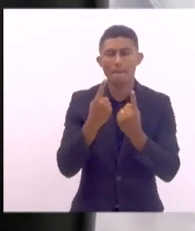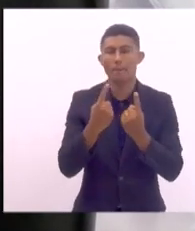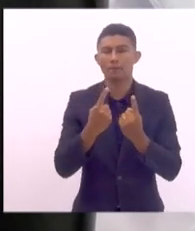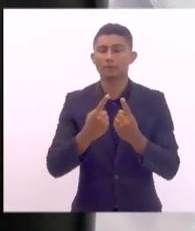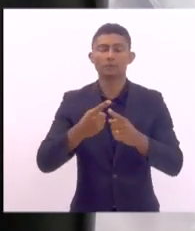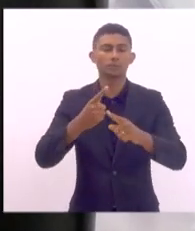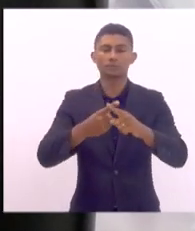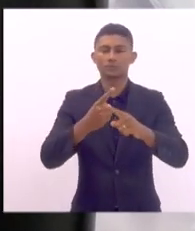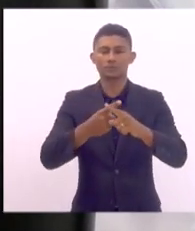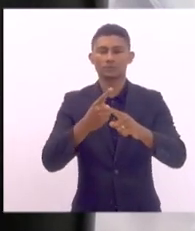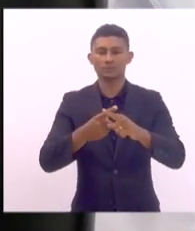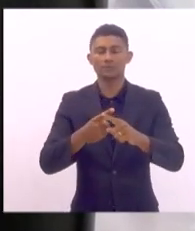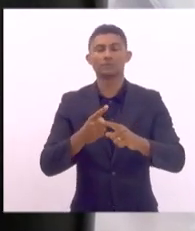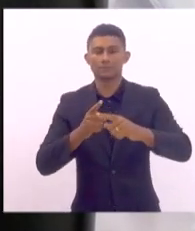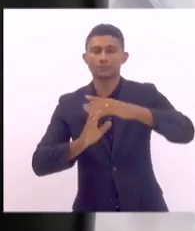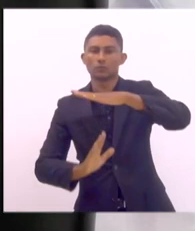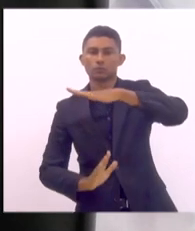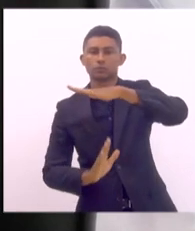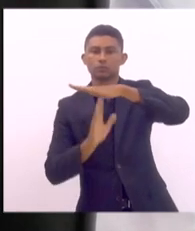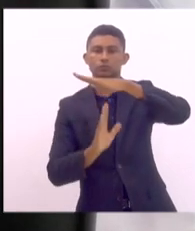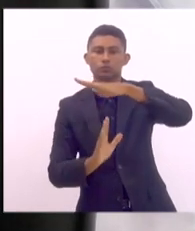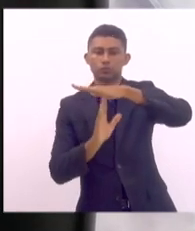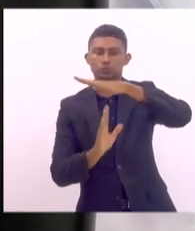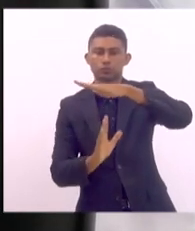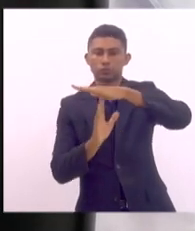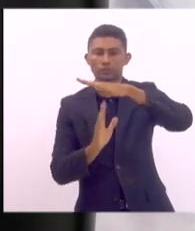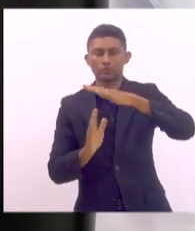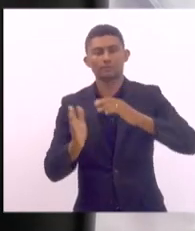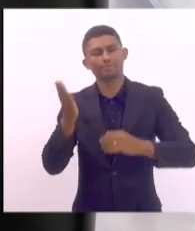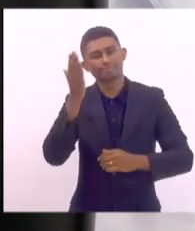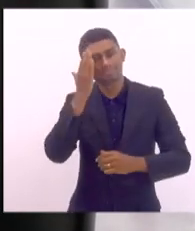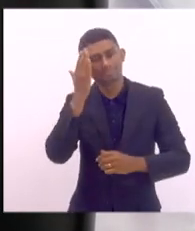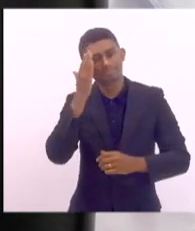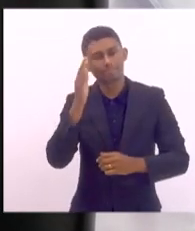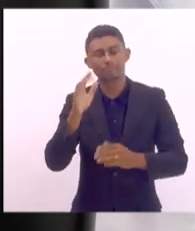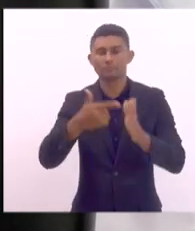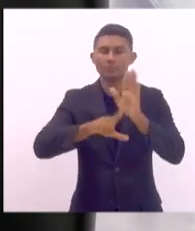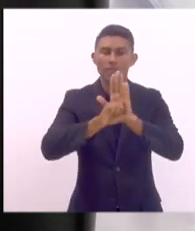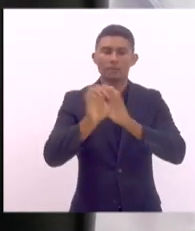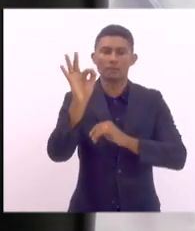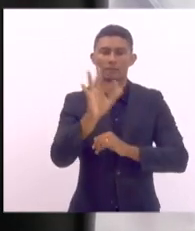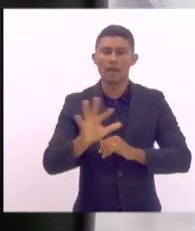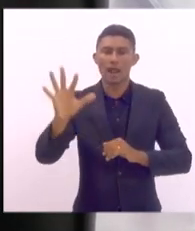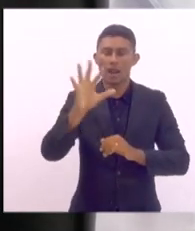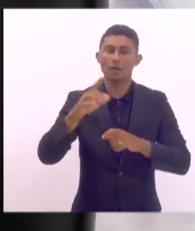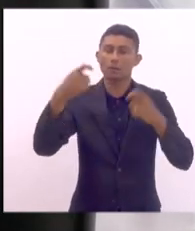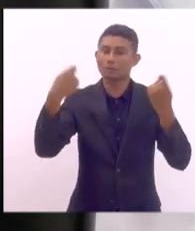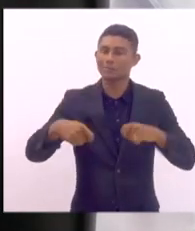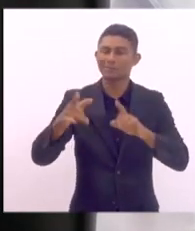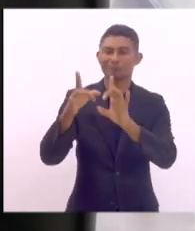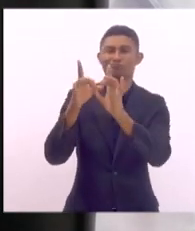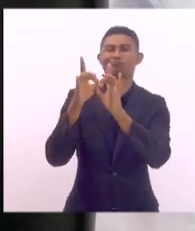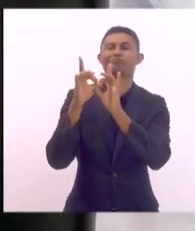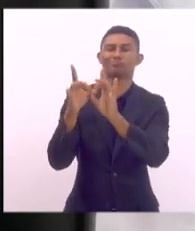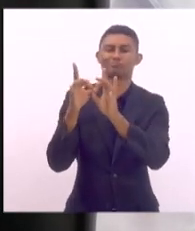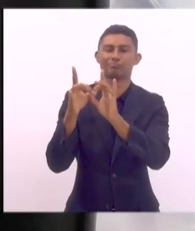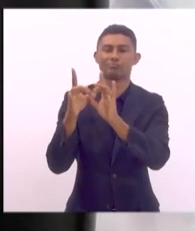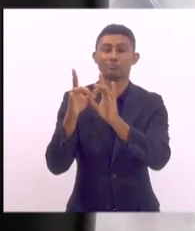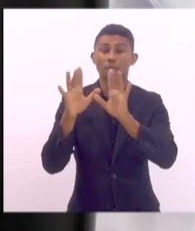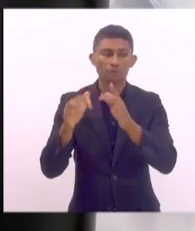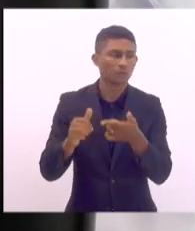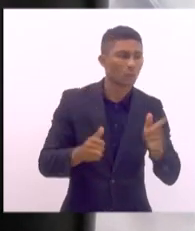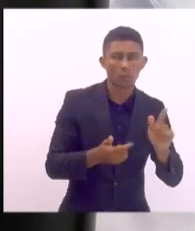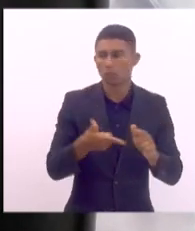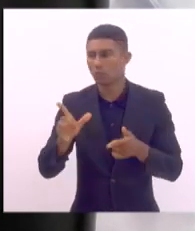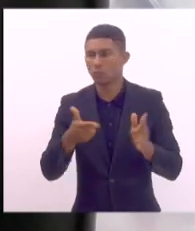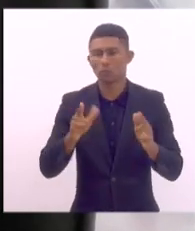em relação ao teto, nós temos que estar amarrado à lei federal. Agora, em relação aos demais, acredito que não. Quero ouvir